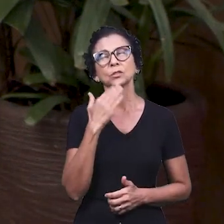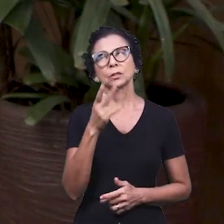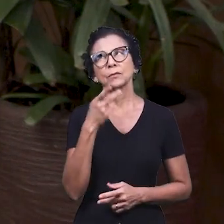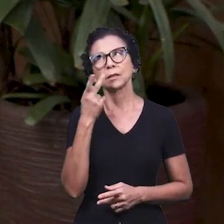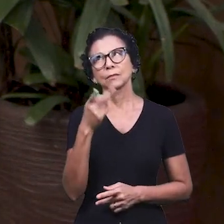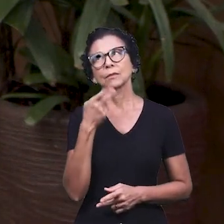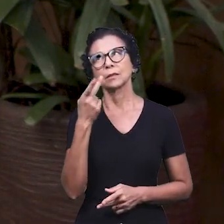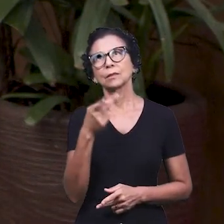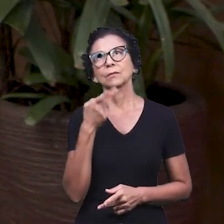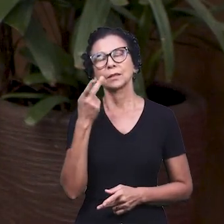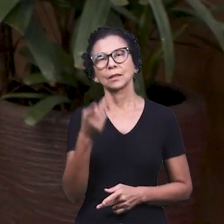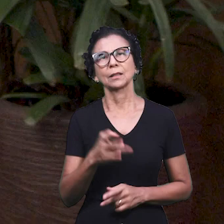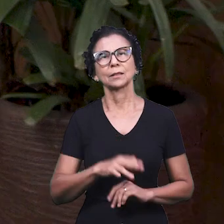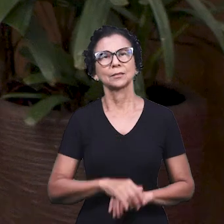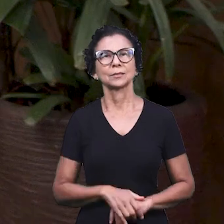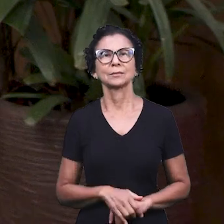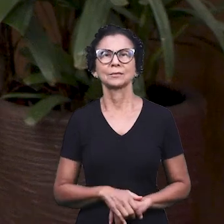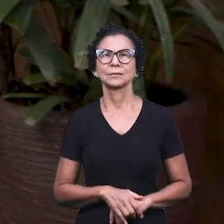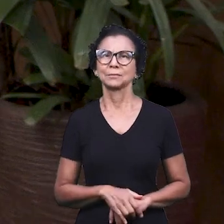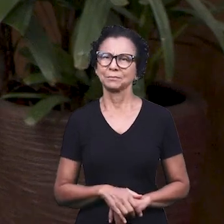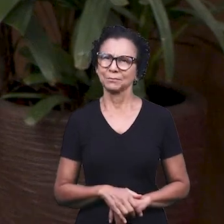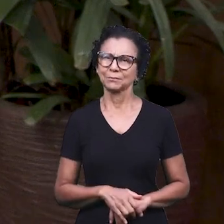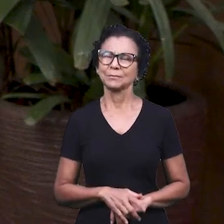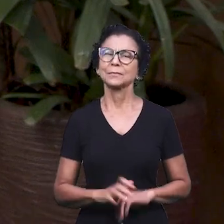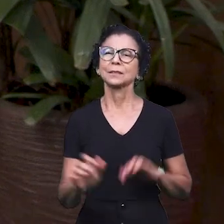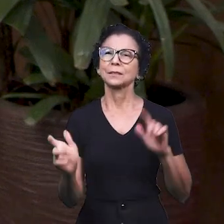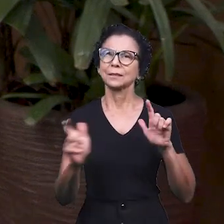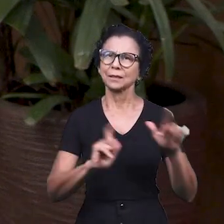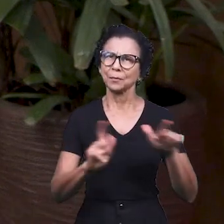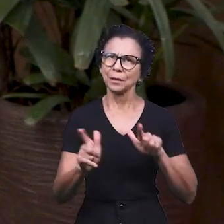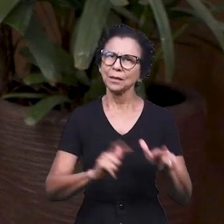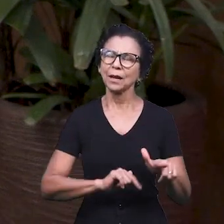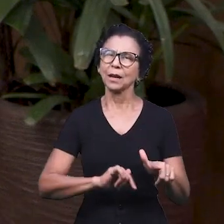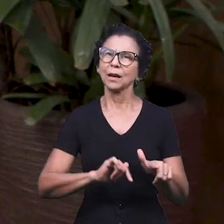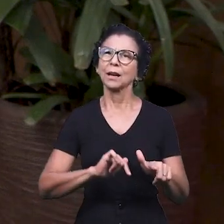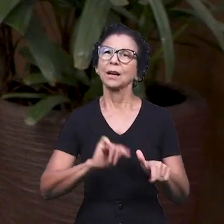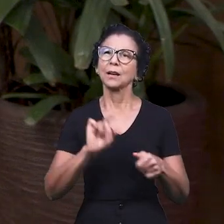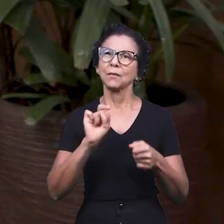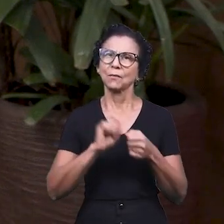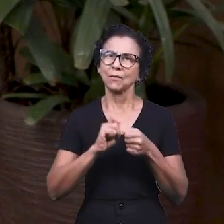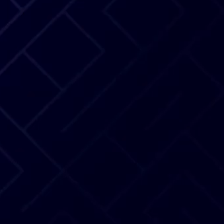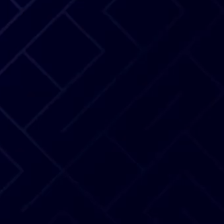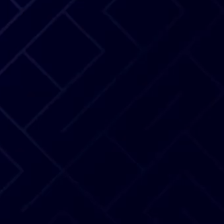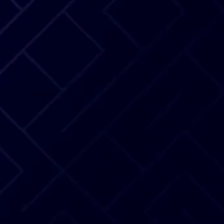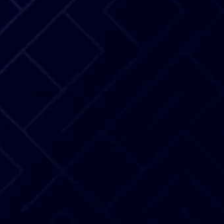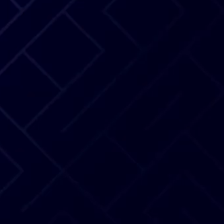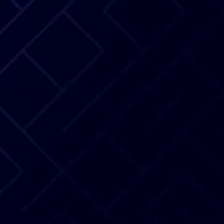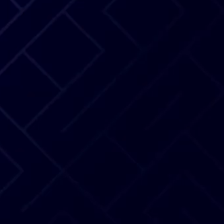nossa programação da TV Manaim e até o próximo Empreenda Mais. Um abraço a todos.